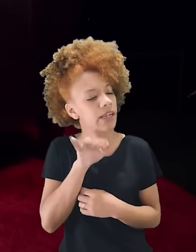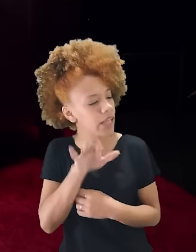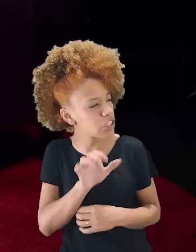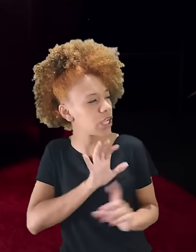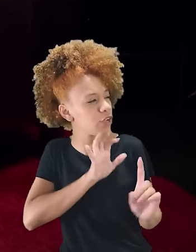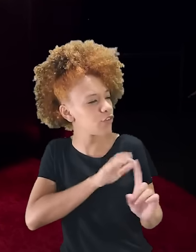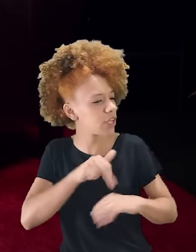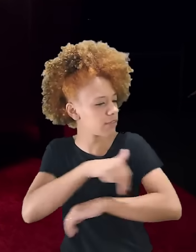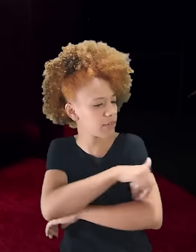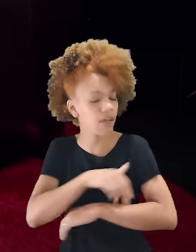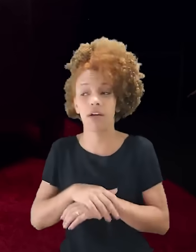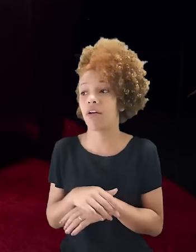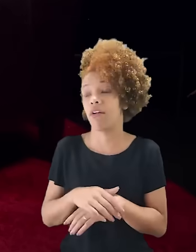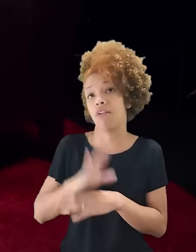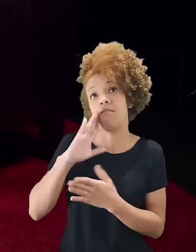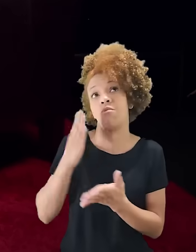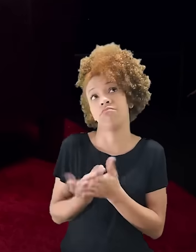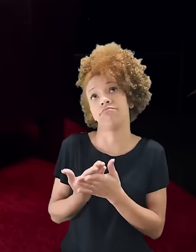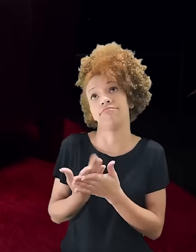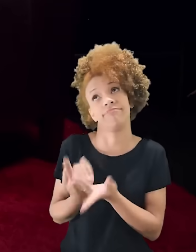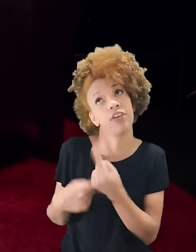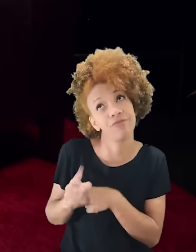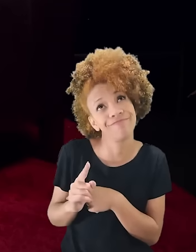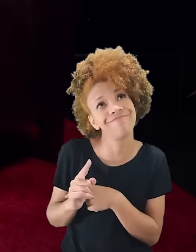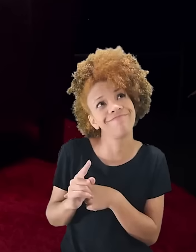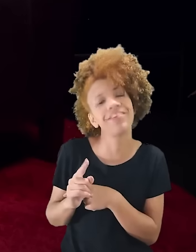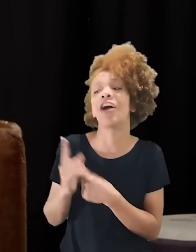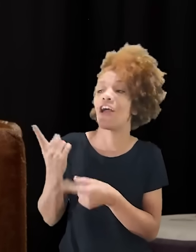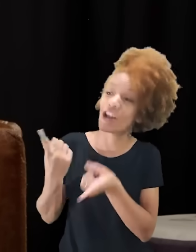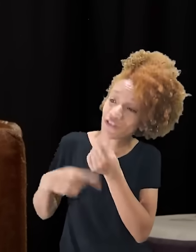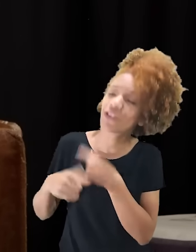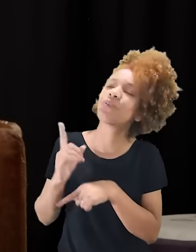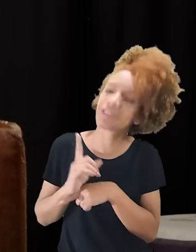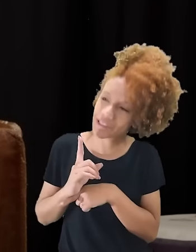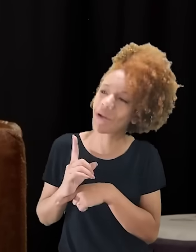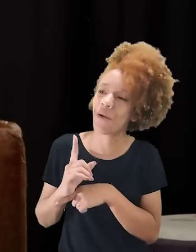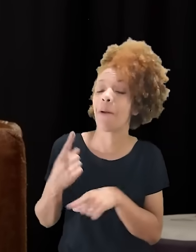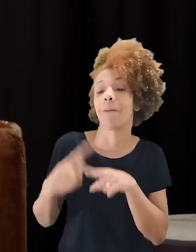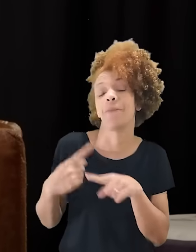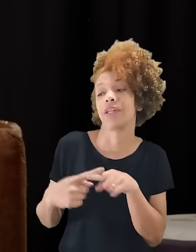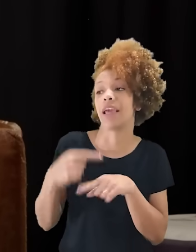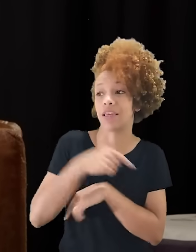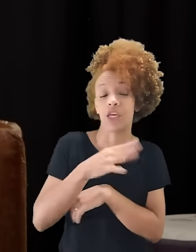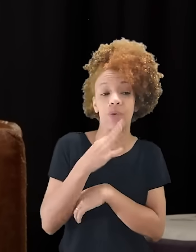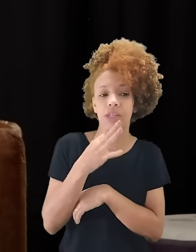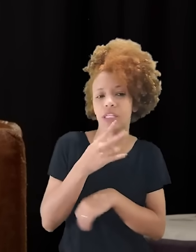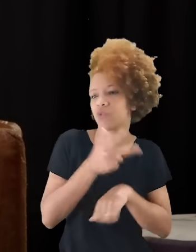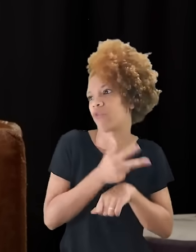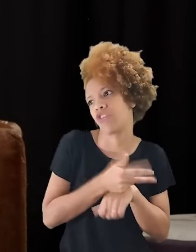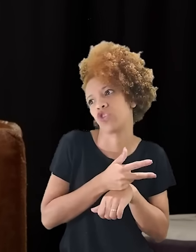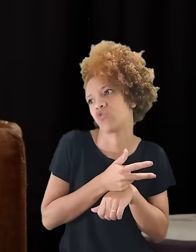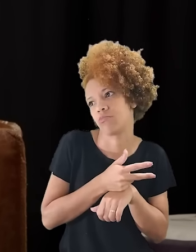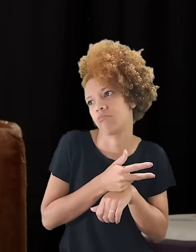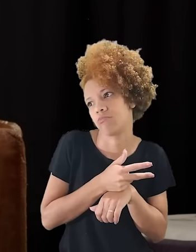moda então eu acredito que elas evolu elas evoluíram muito né n porque a Quim ficou conhecida por causa de um